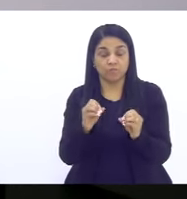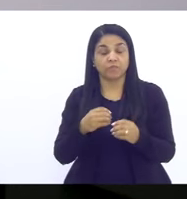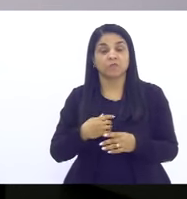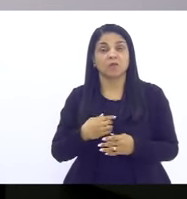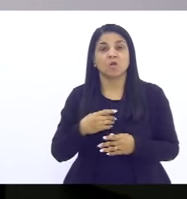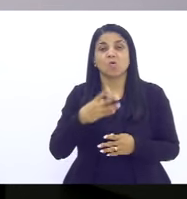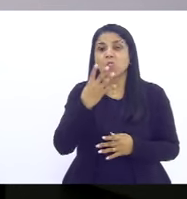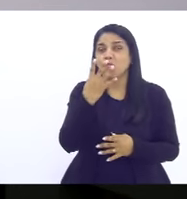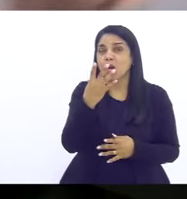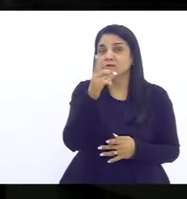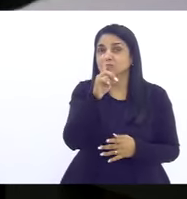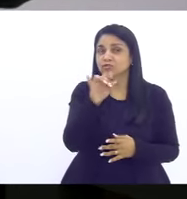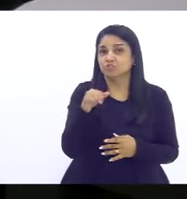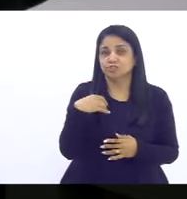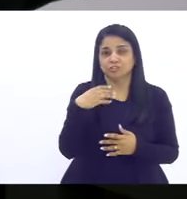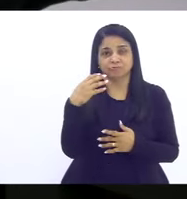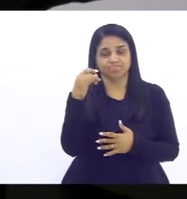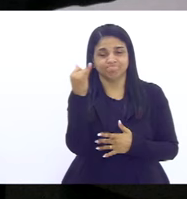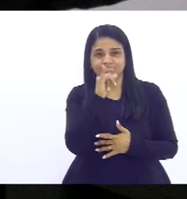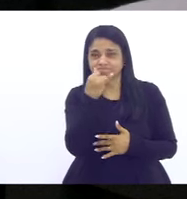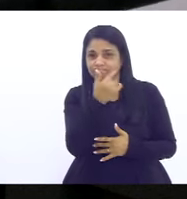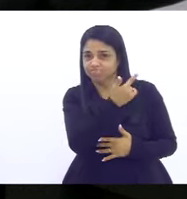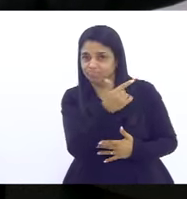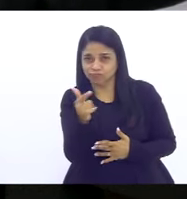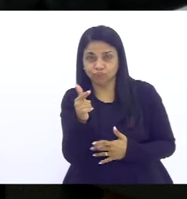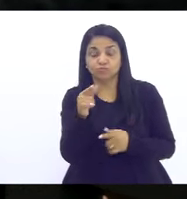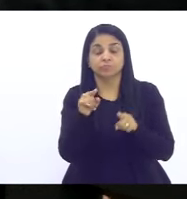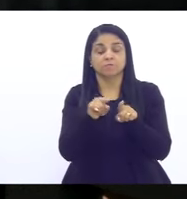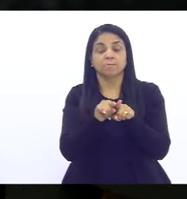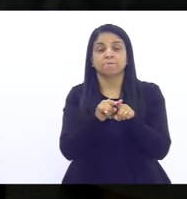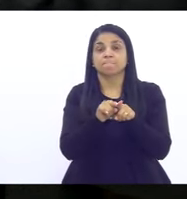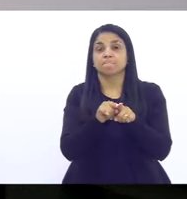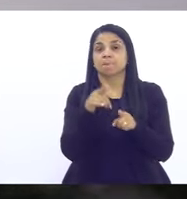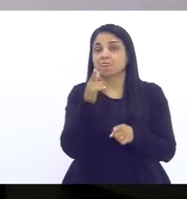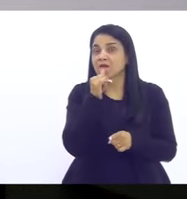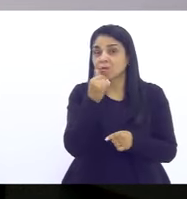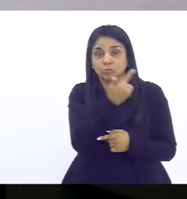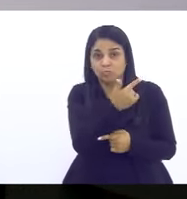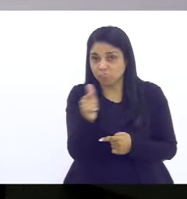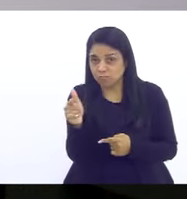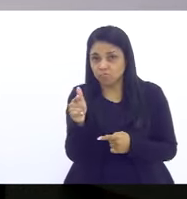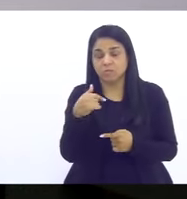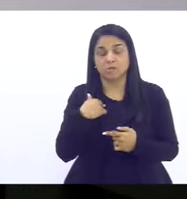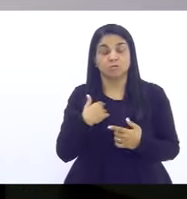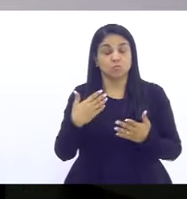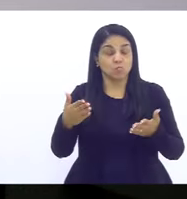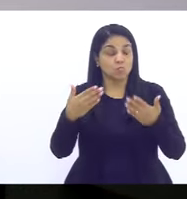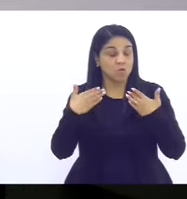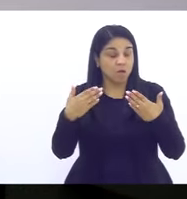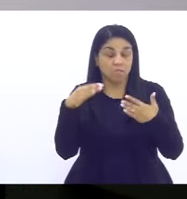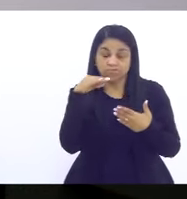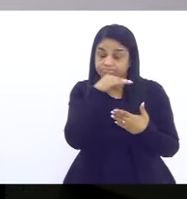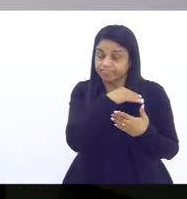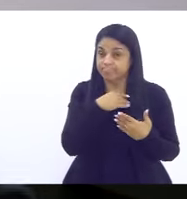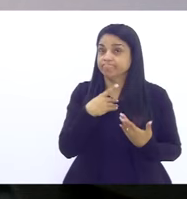sem energia e sem água, numa onda de calor recorde que a gente vive. Imagino que essas pessoas passaram. A